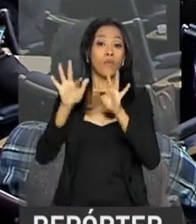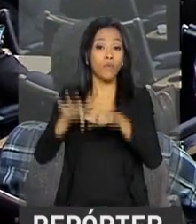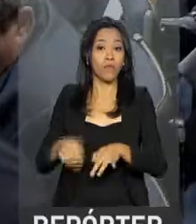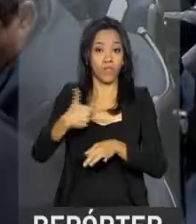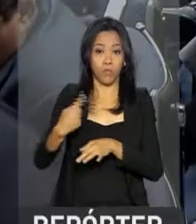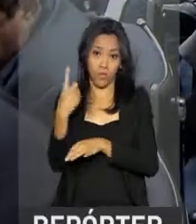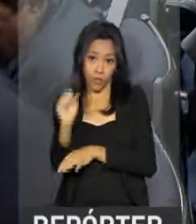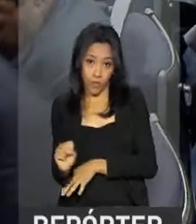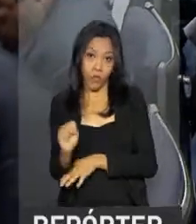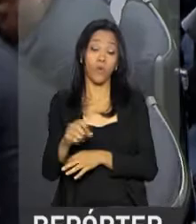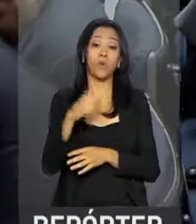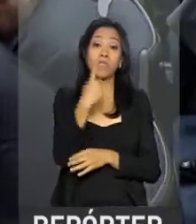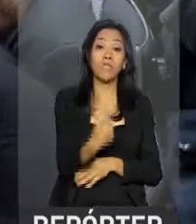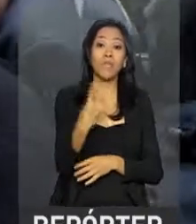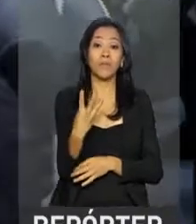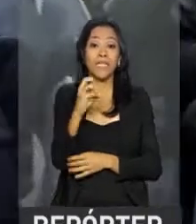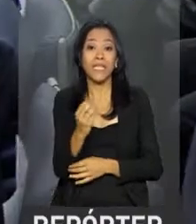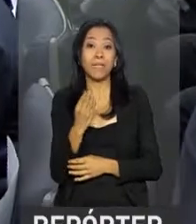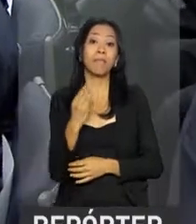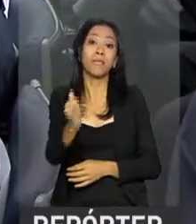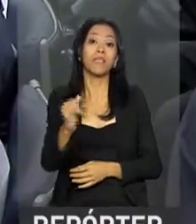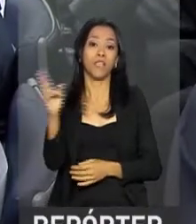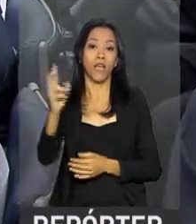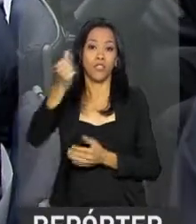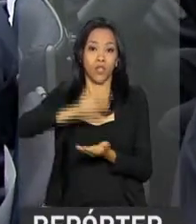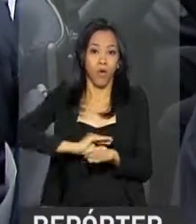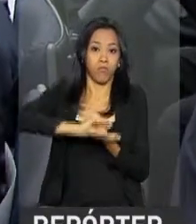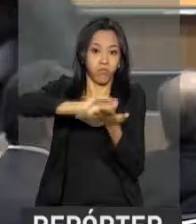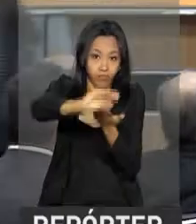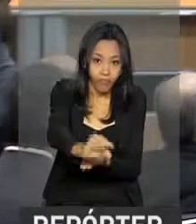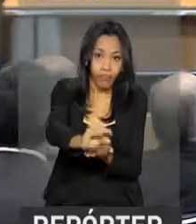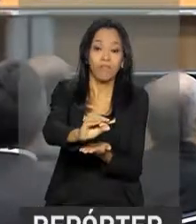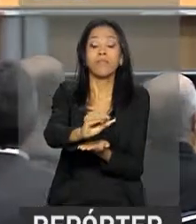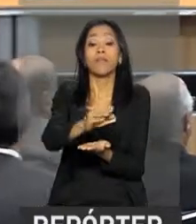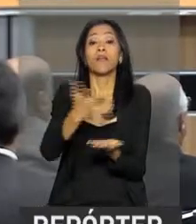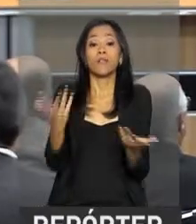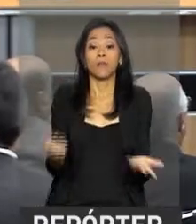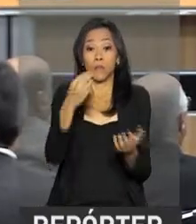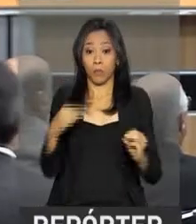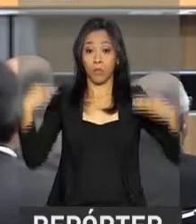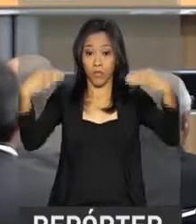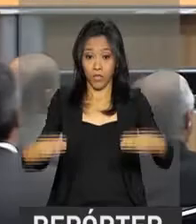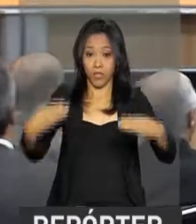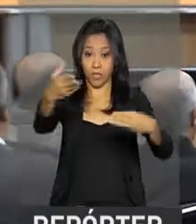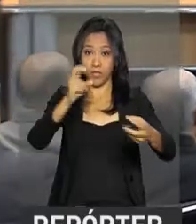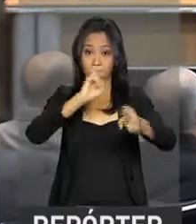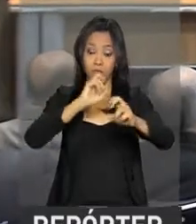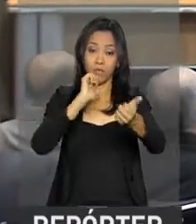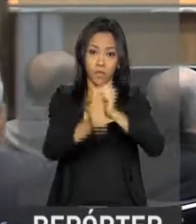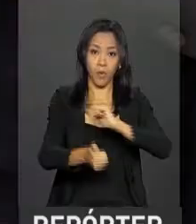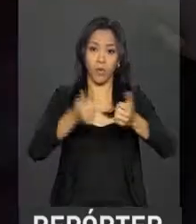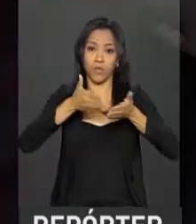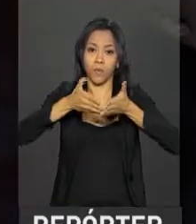de 130 bilhões de reais garantidos pelo programa agora é avançar o ministério dos transportes portos e